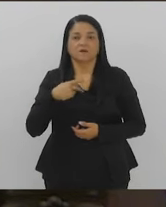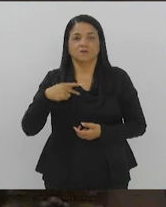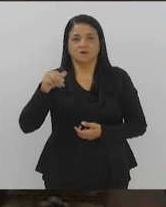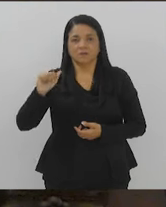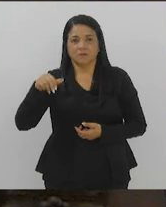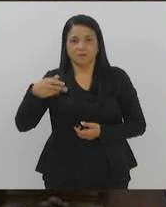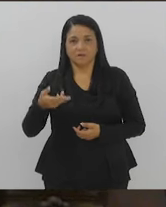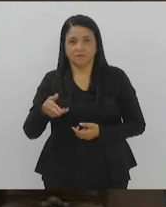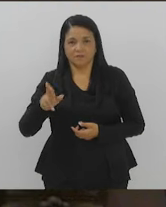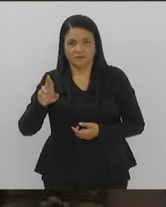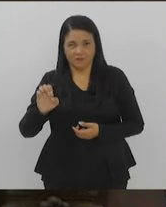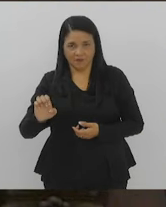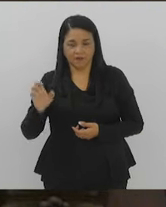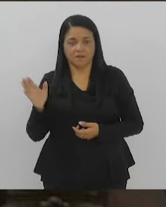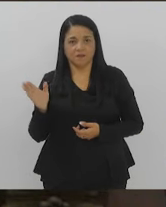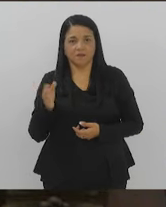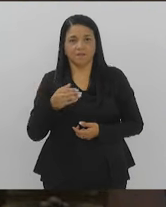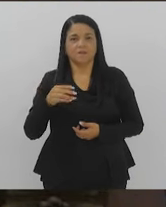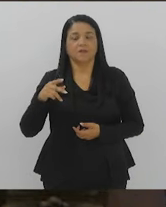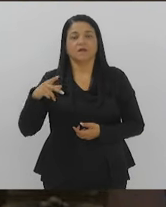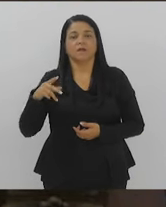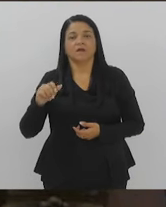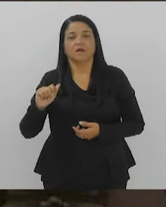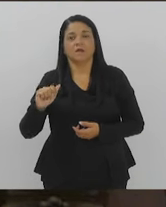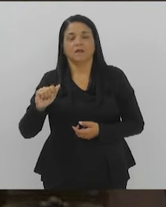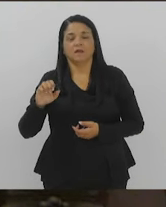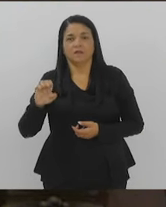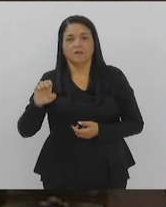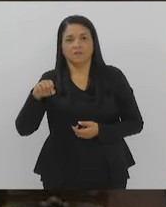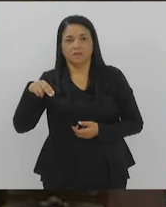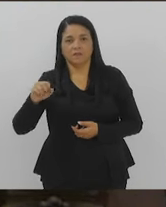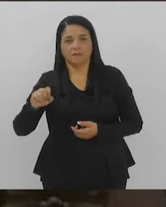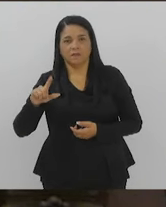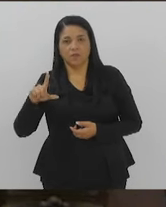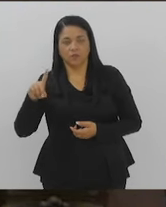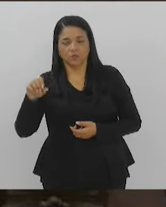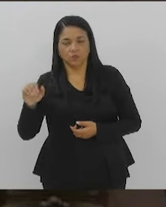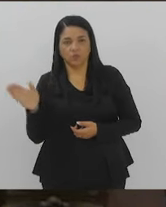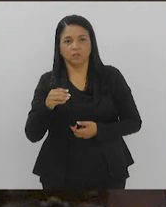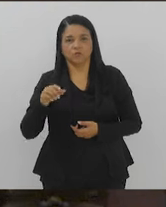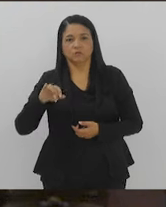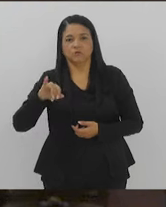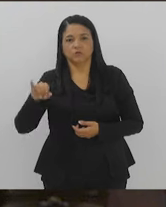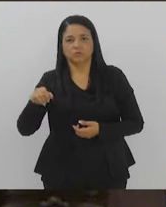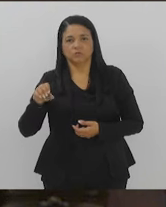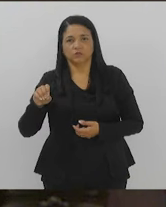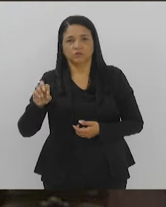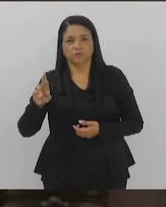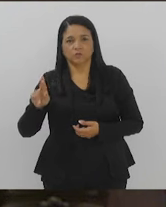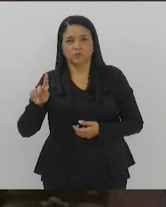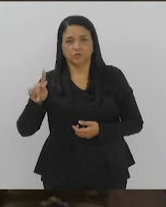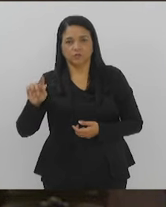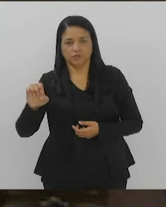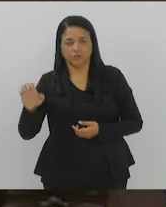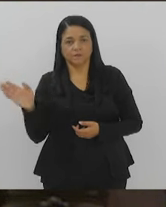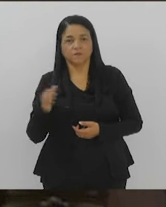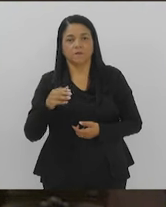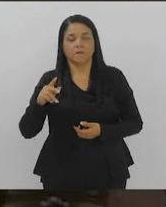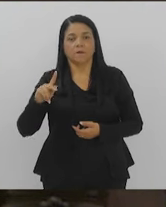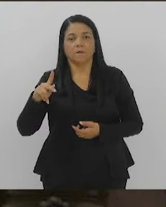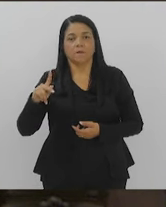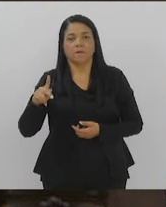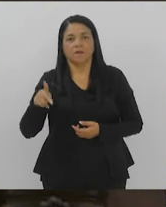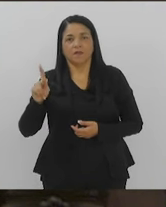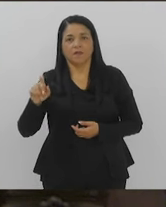Ao pastor Enaldo Brito. Ao pastor Jorge Luiz Gomes. A pastora Keila